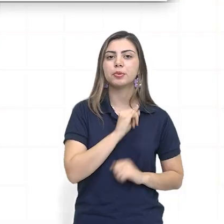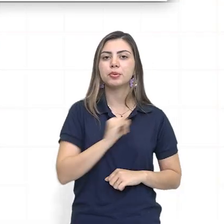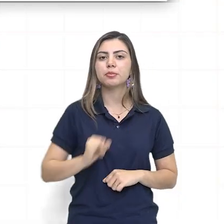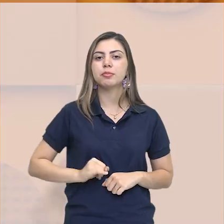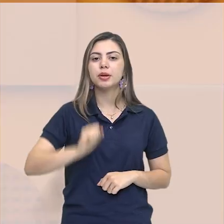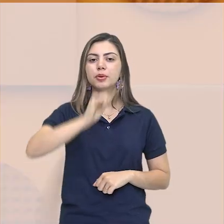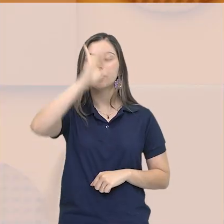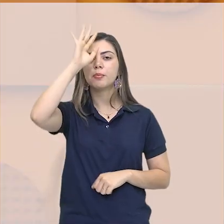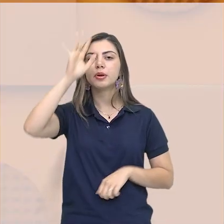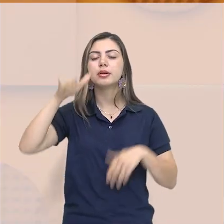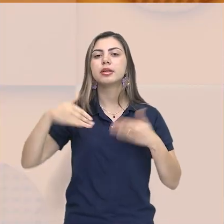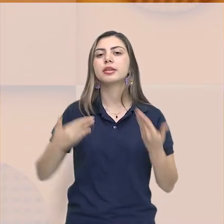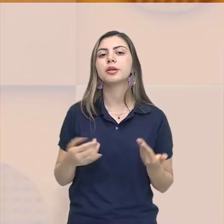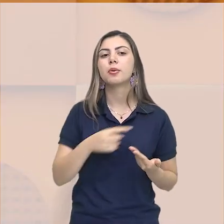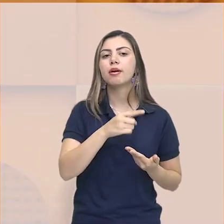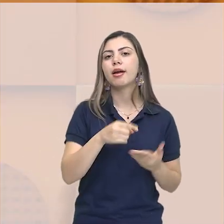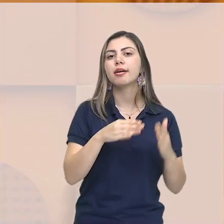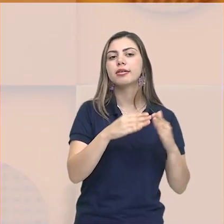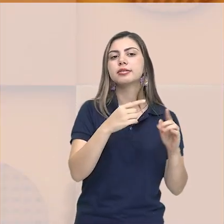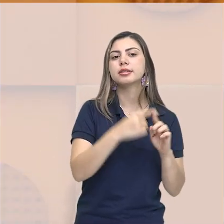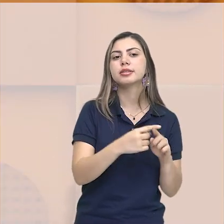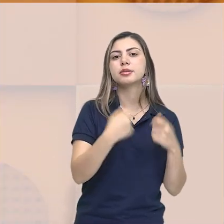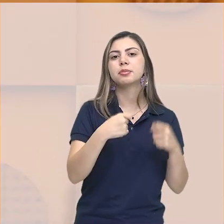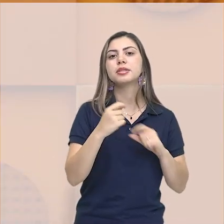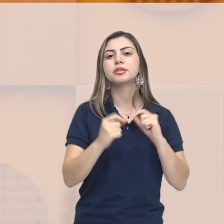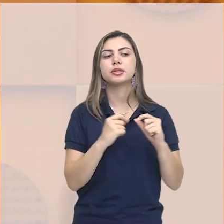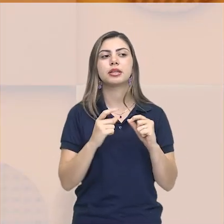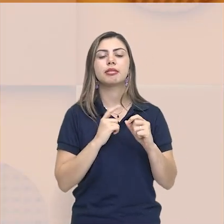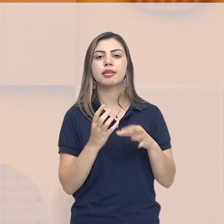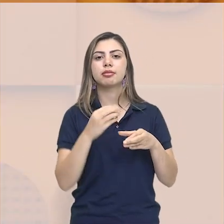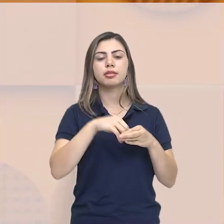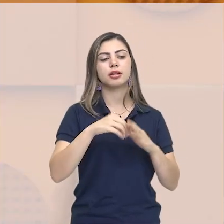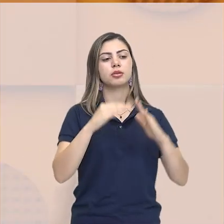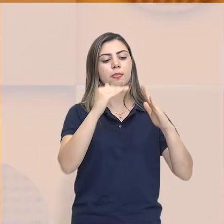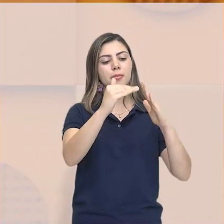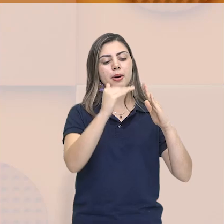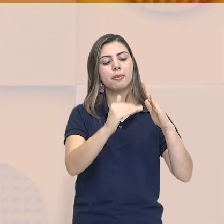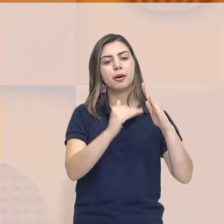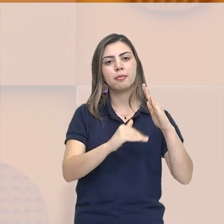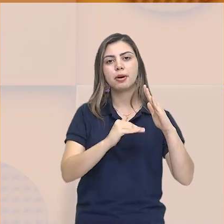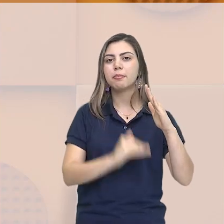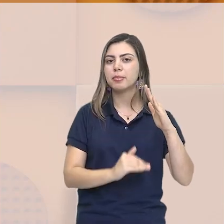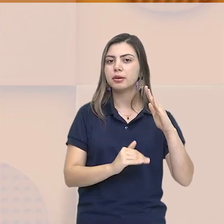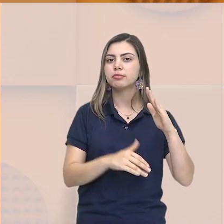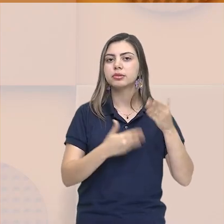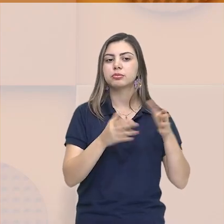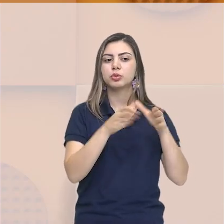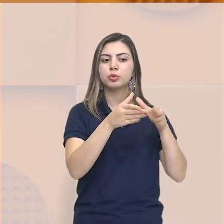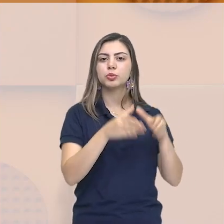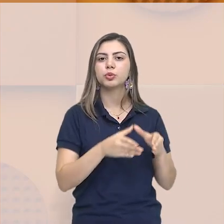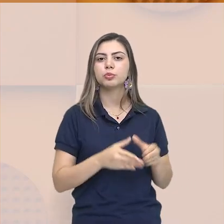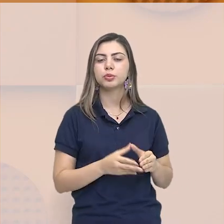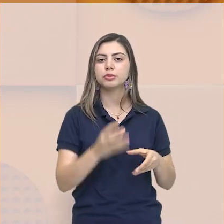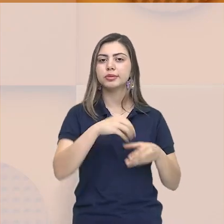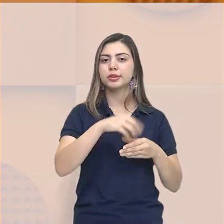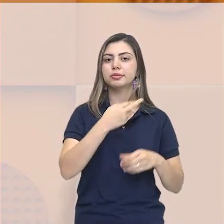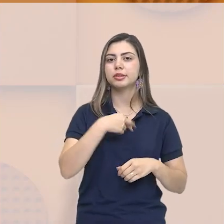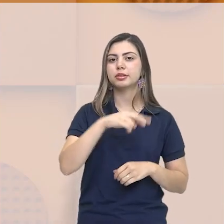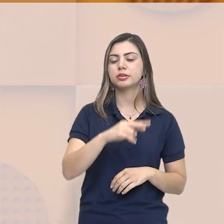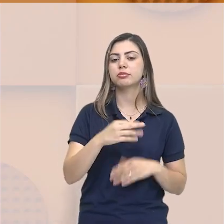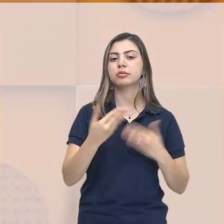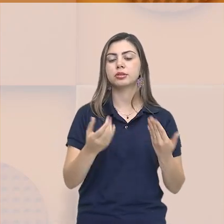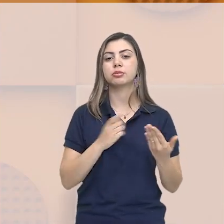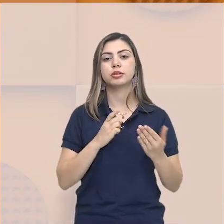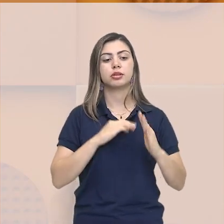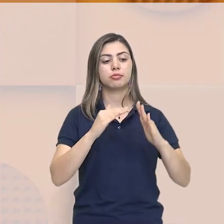Romano, ela precisa, então, agora ter toda uma hierarquia, aonde eles vão, então, fazer o quê? Alguém que